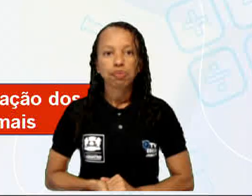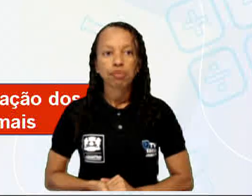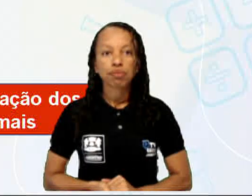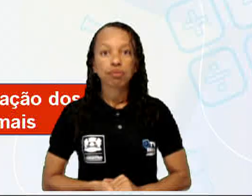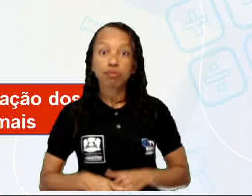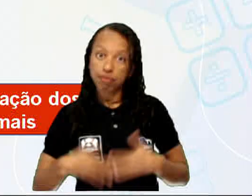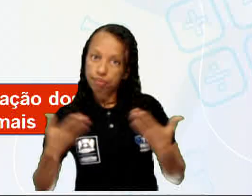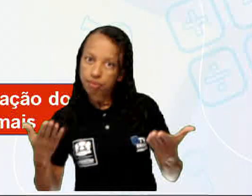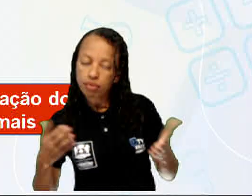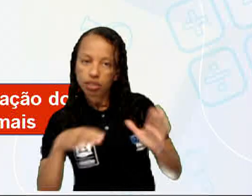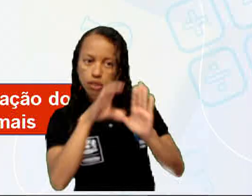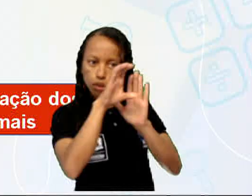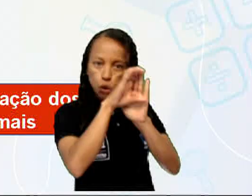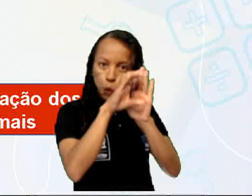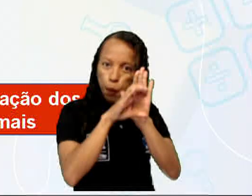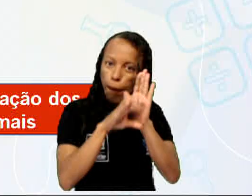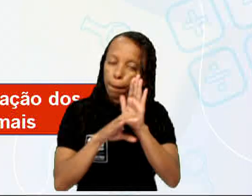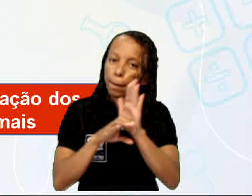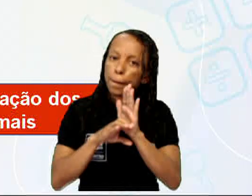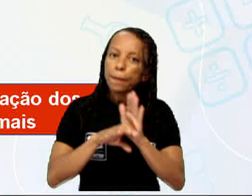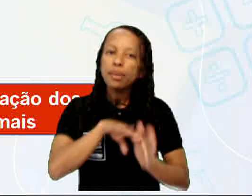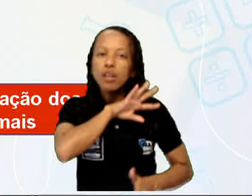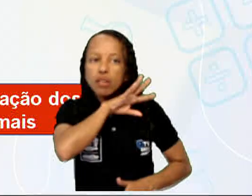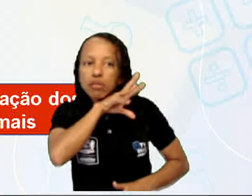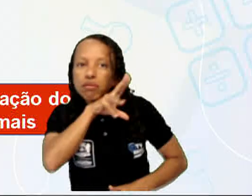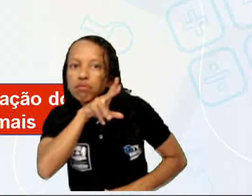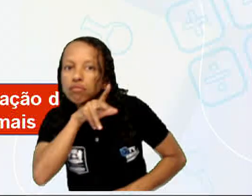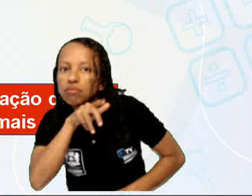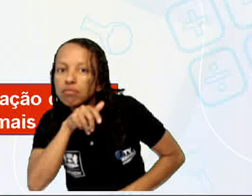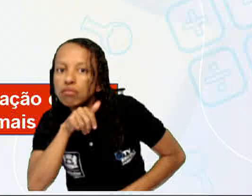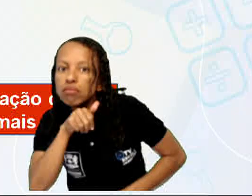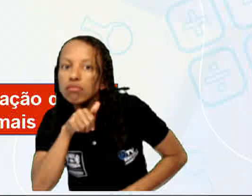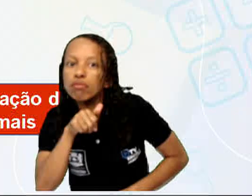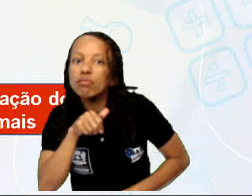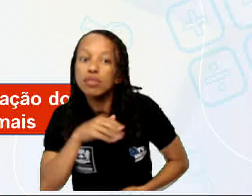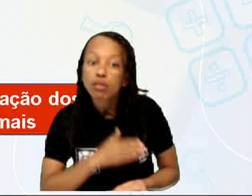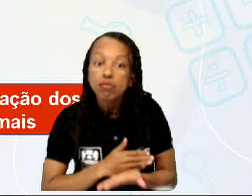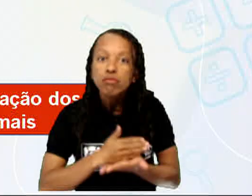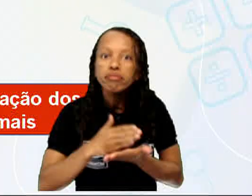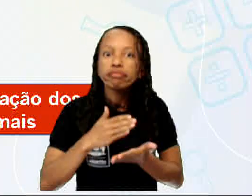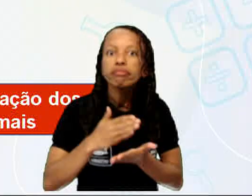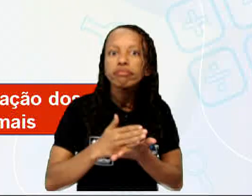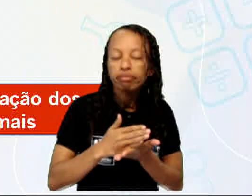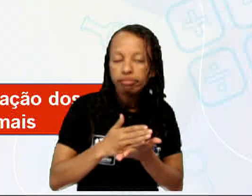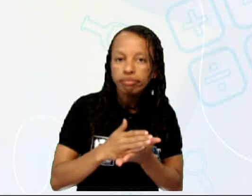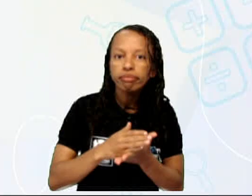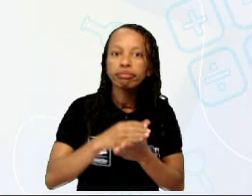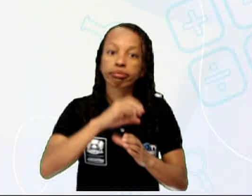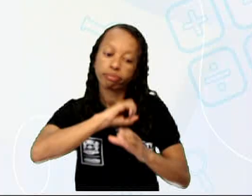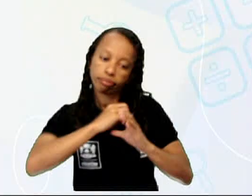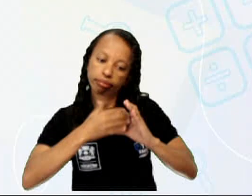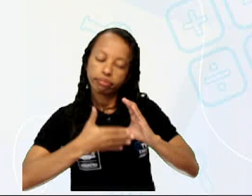vamos classificar os animais a partir das características deles.